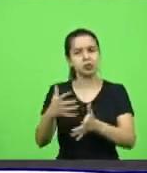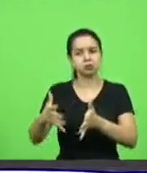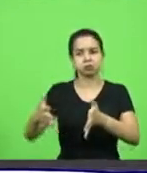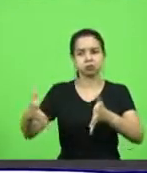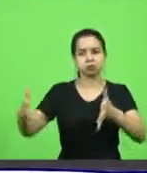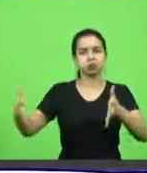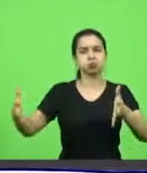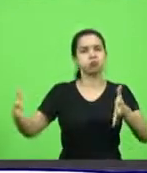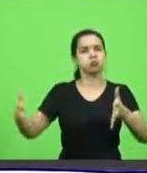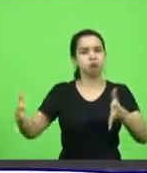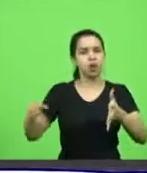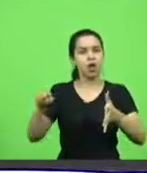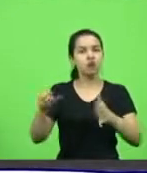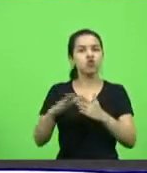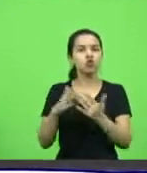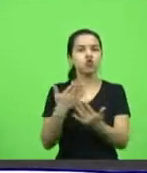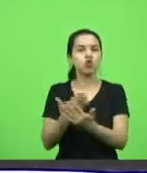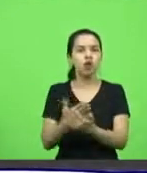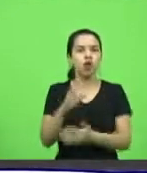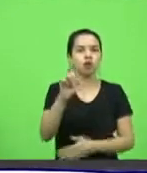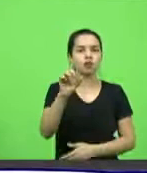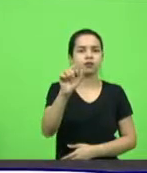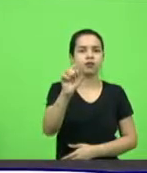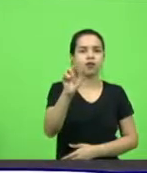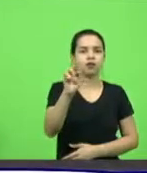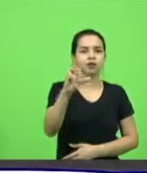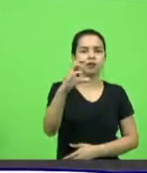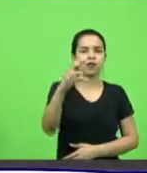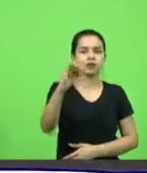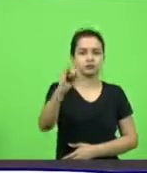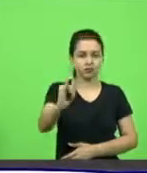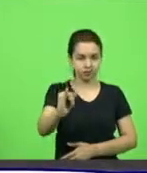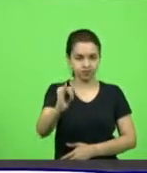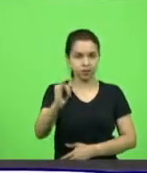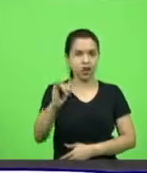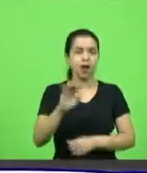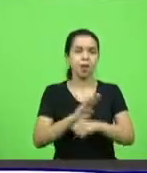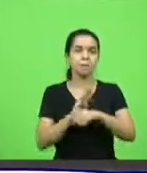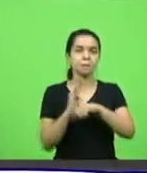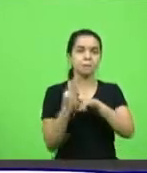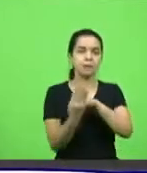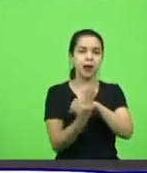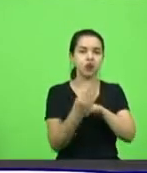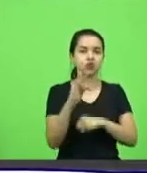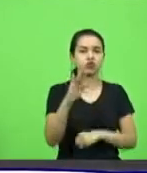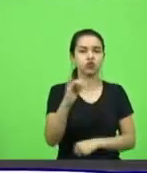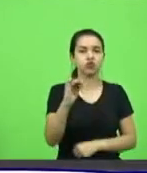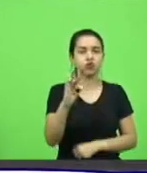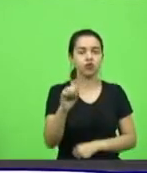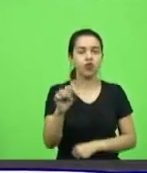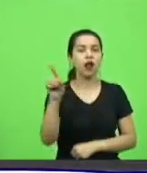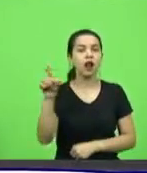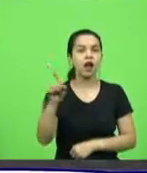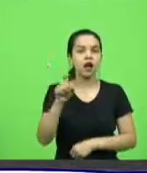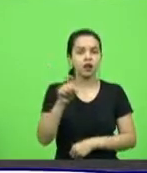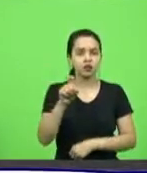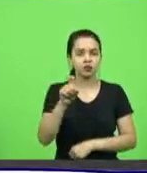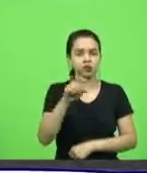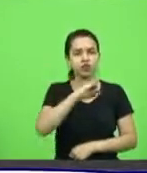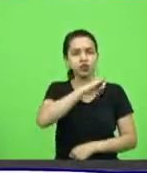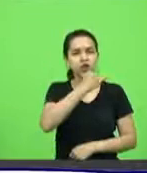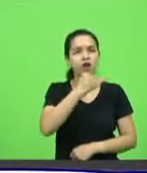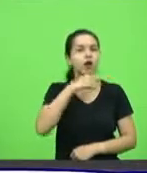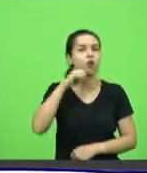dessa escola chamada Darci Frank velk no bairro tifa dos Martins em Jaraguá do Sul Eu